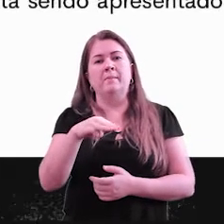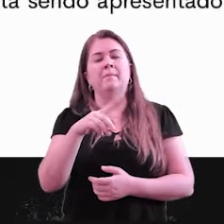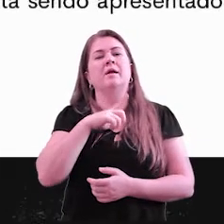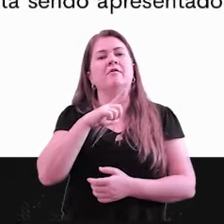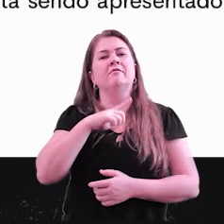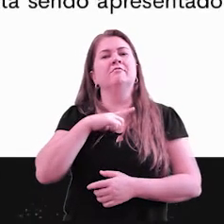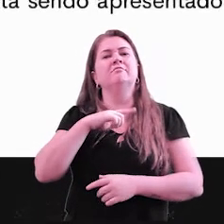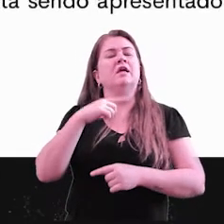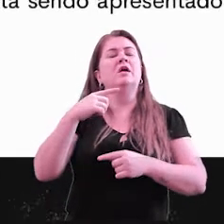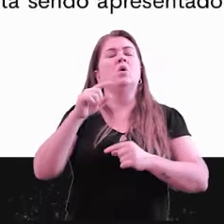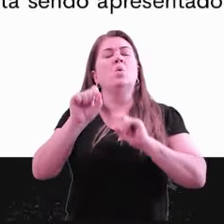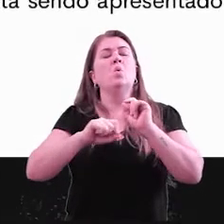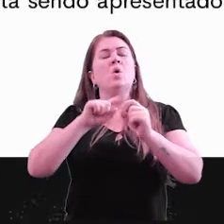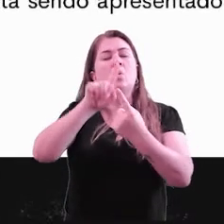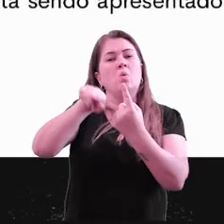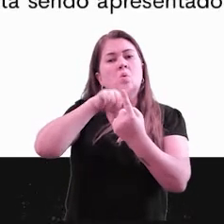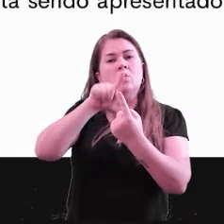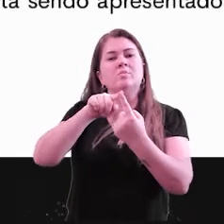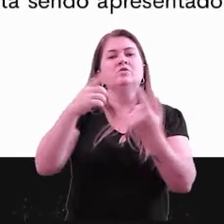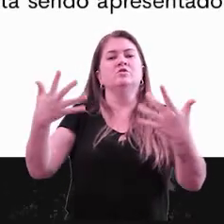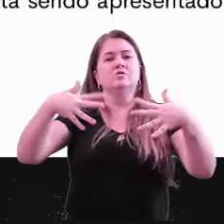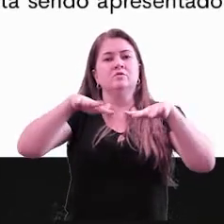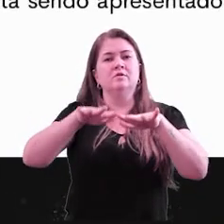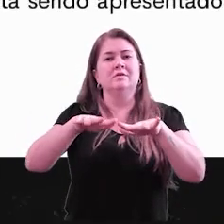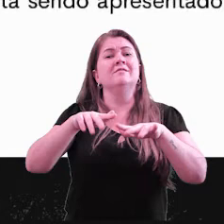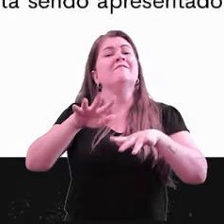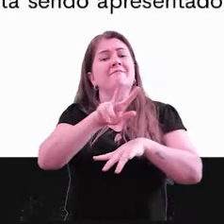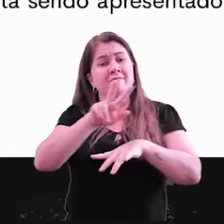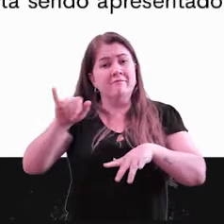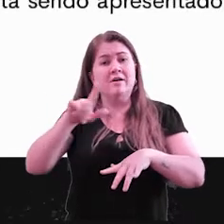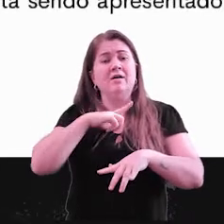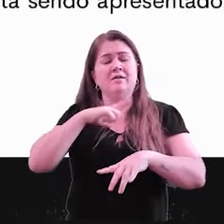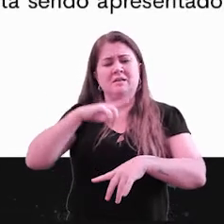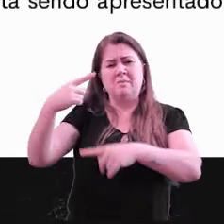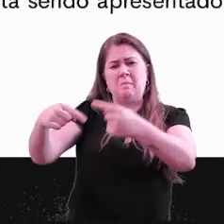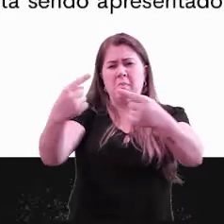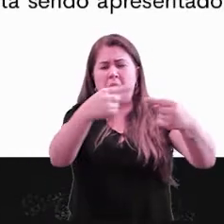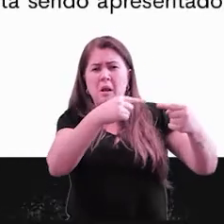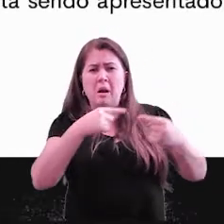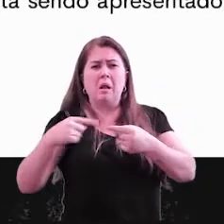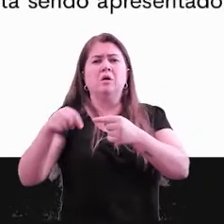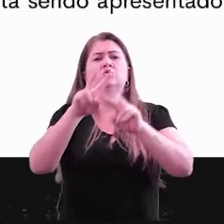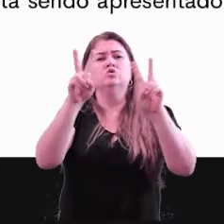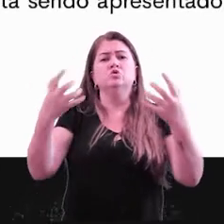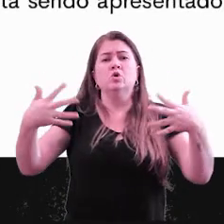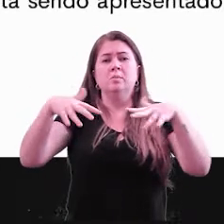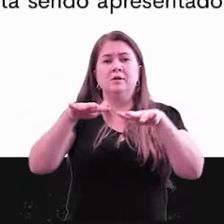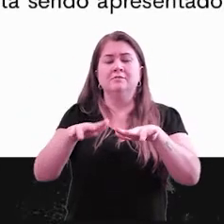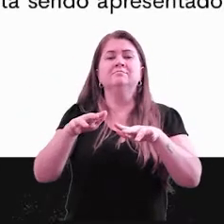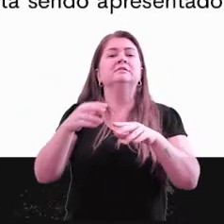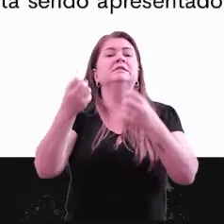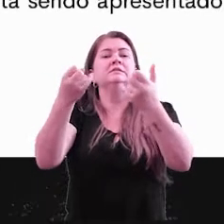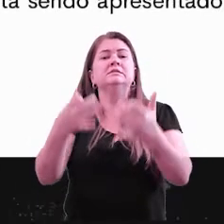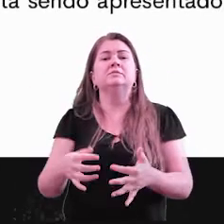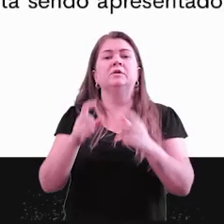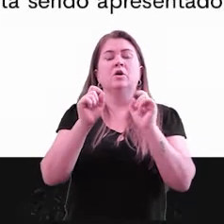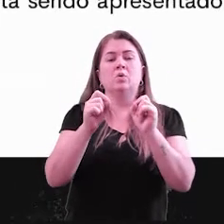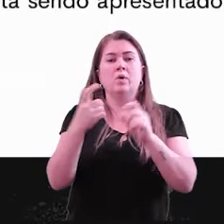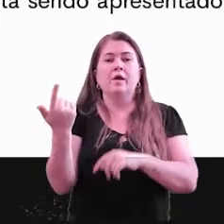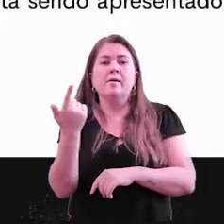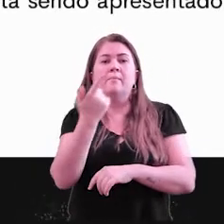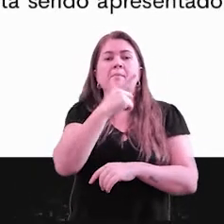sobre acessibilidade, colocando que é a possibilidade e condição de alcance, percepção e entendimento para a utilização